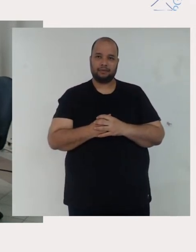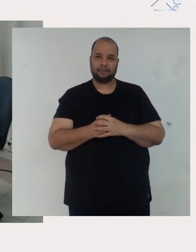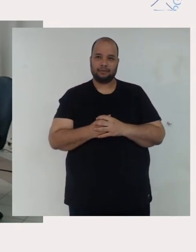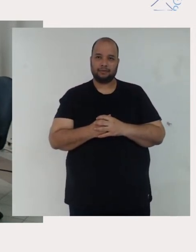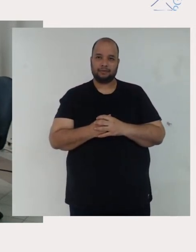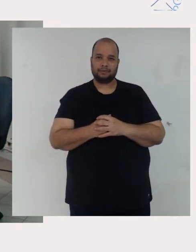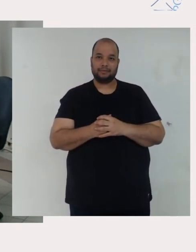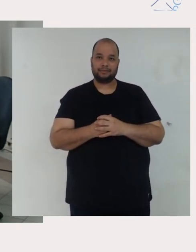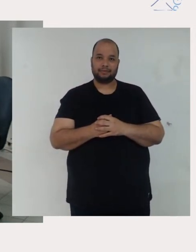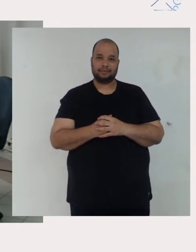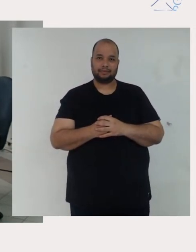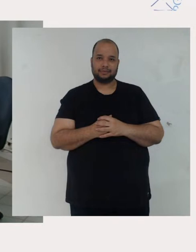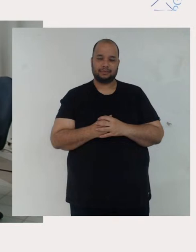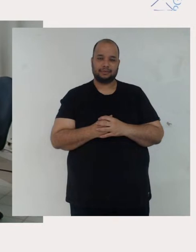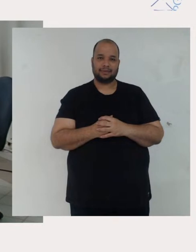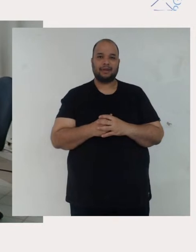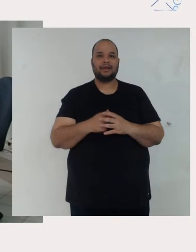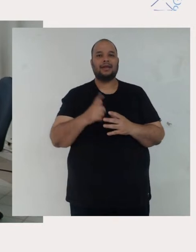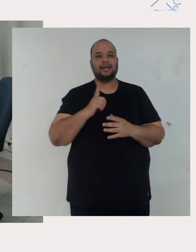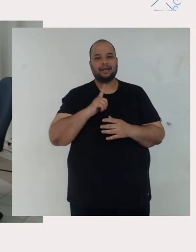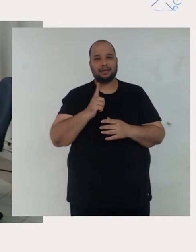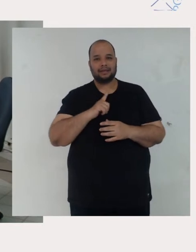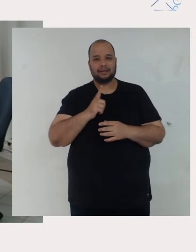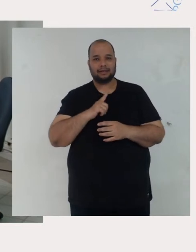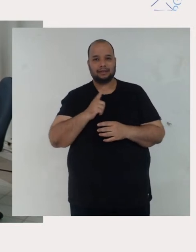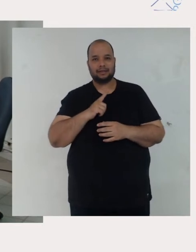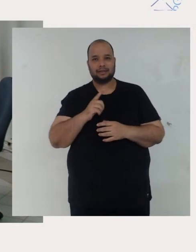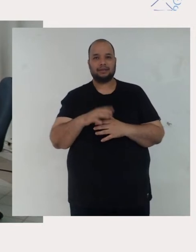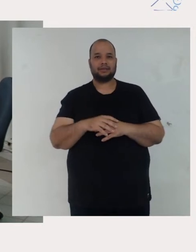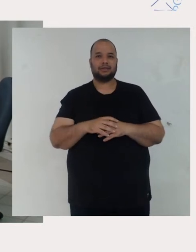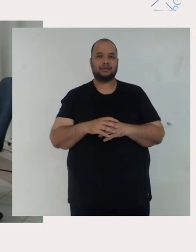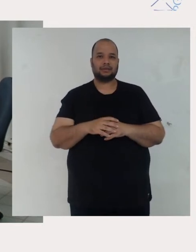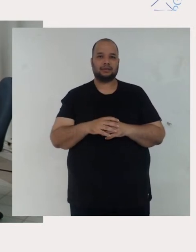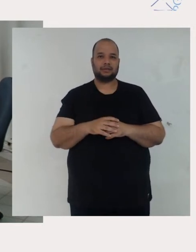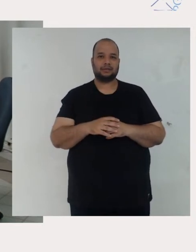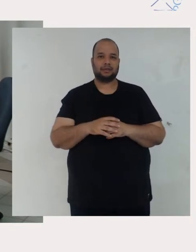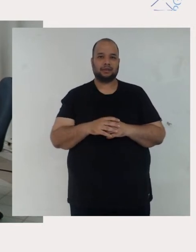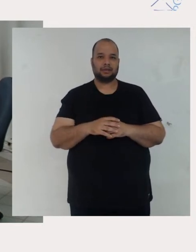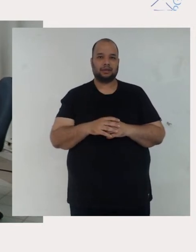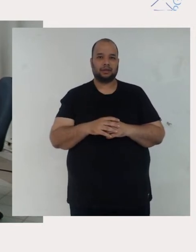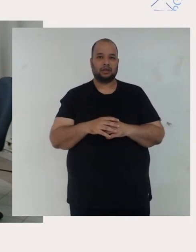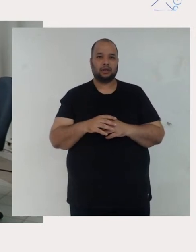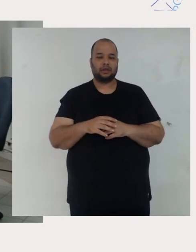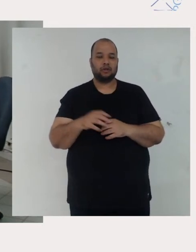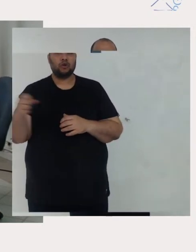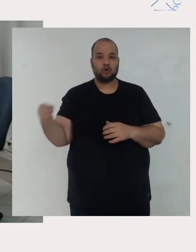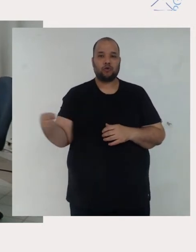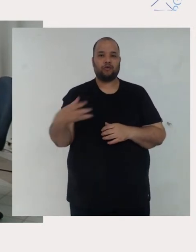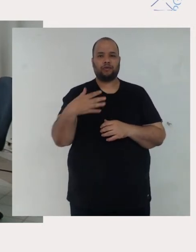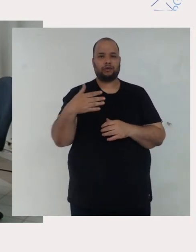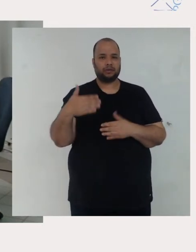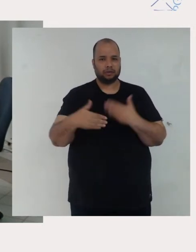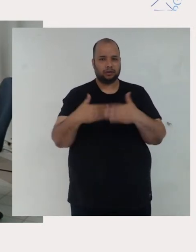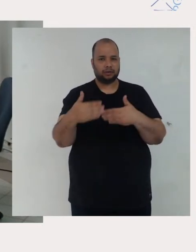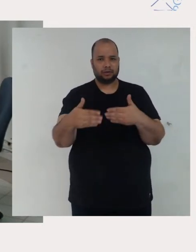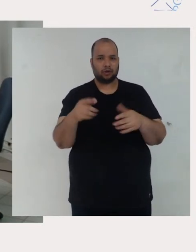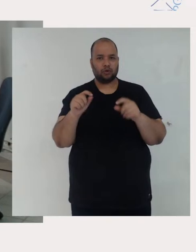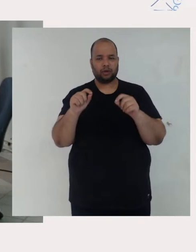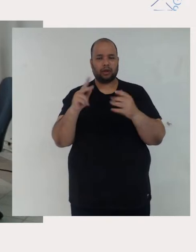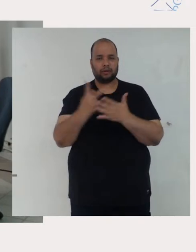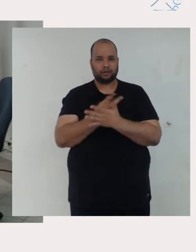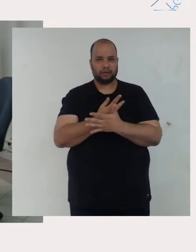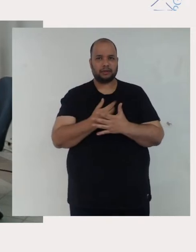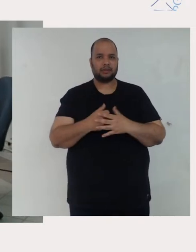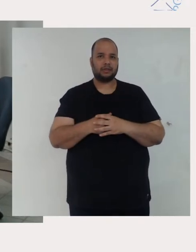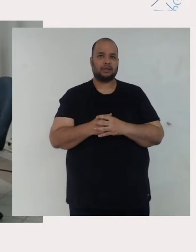e que era o germe, no que dizia respeito a nós, na verdade isso já estava rolando, né,